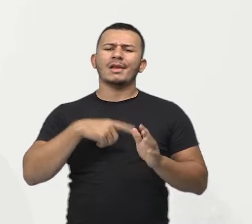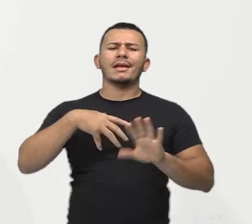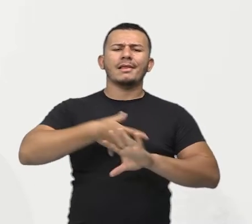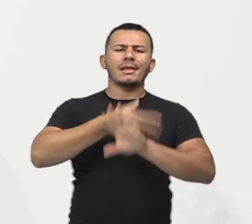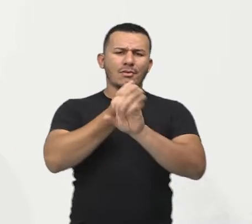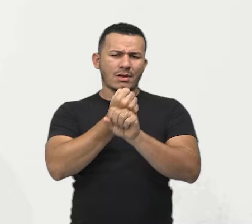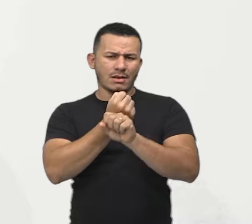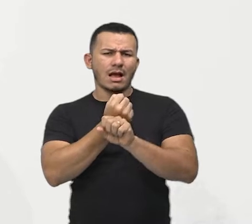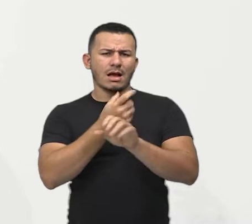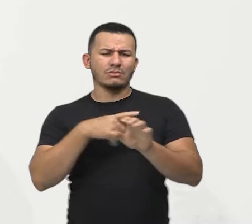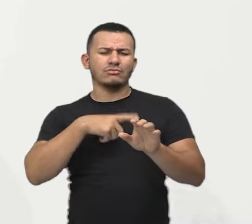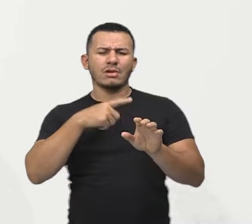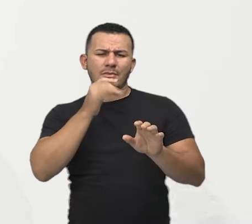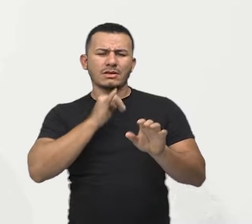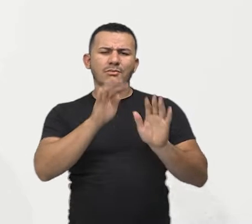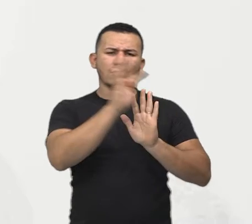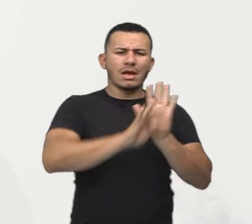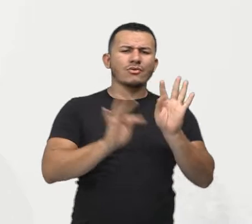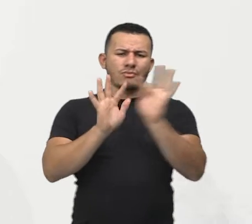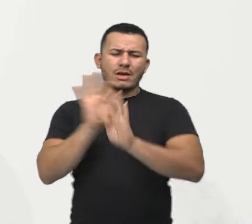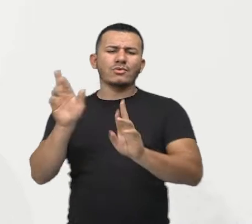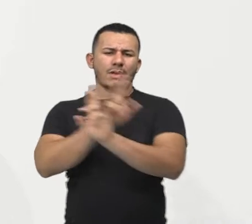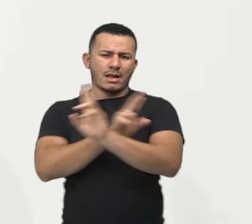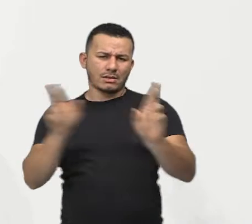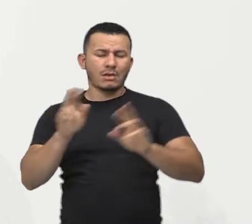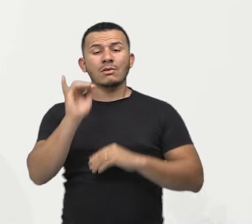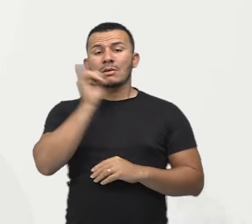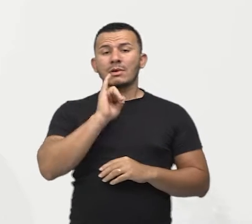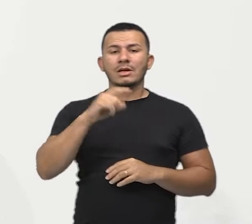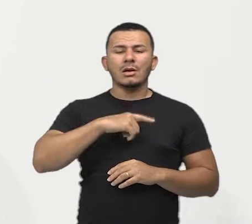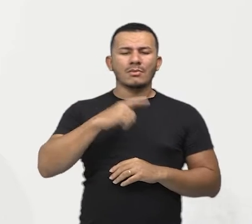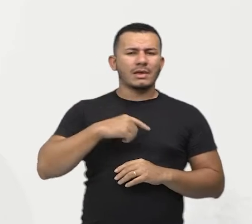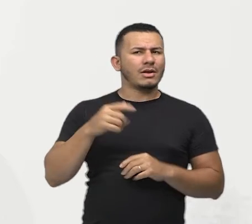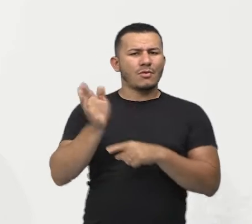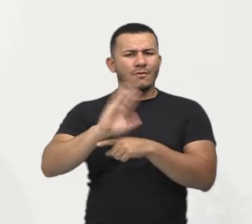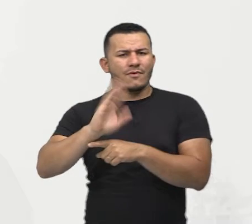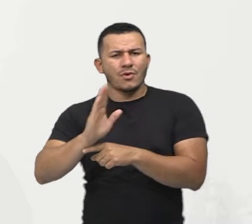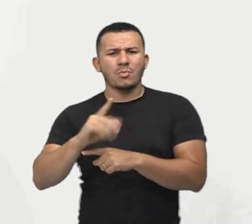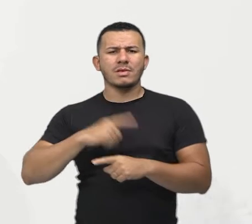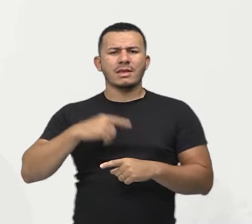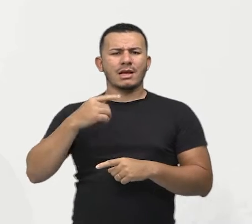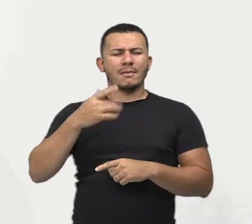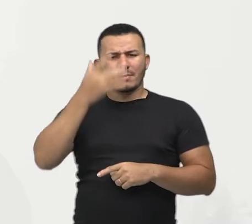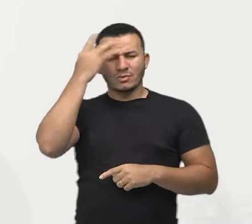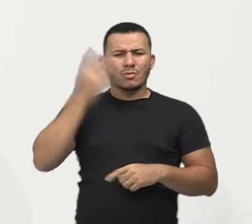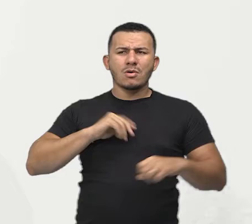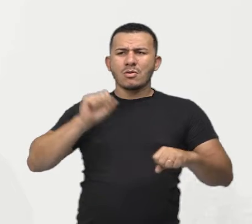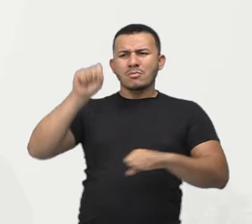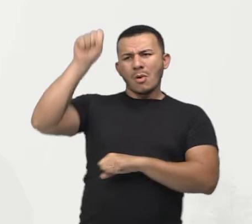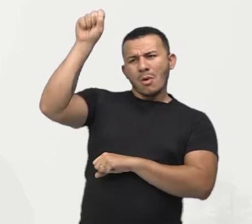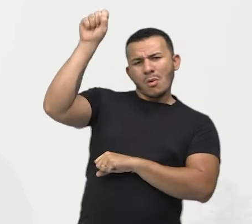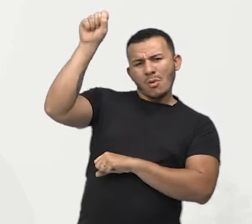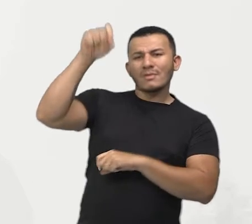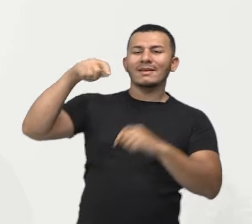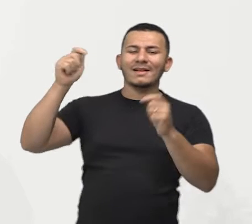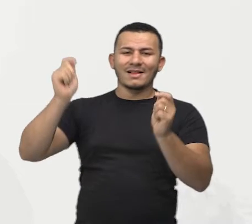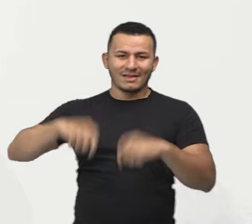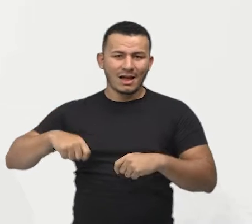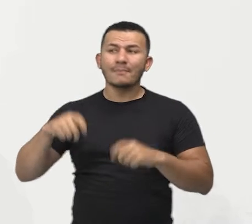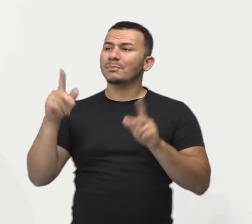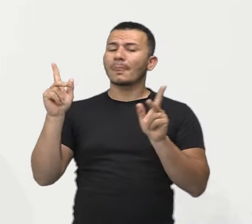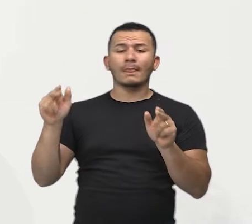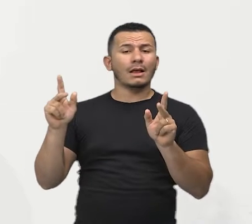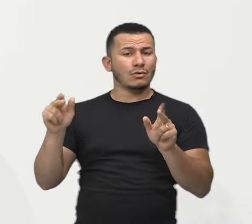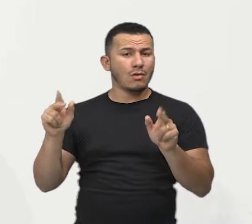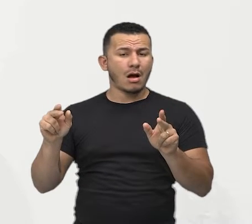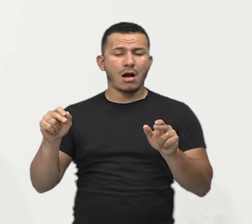então assistem filmes de super-heróis, que tem um super-herói que tem o superpoder de voar, observem que costuma aparecer essa